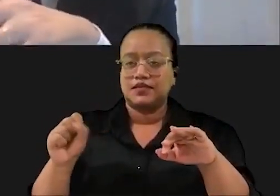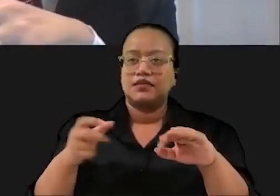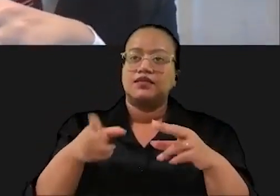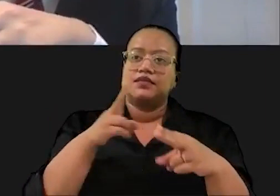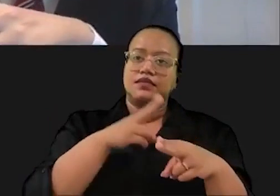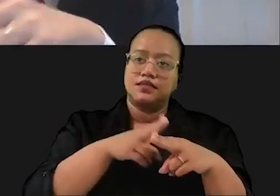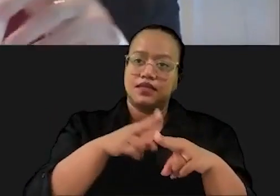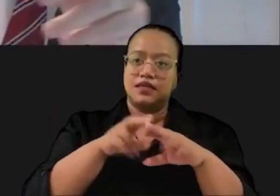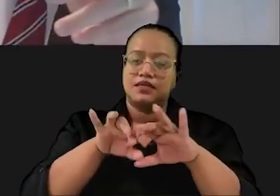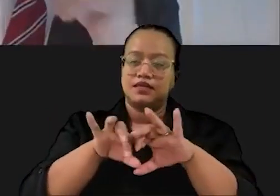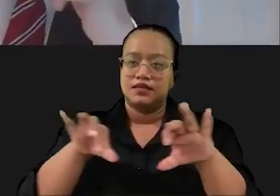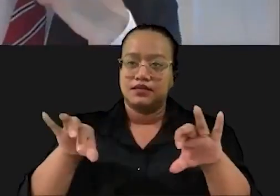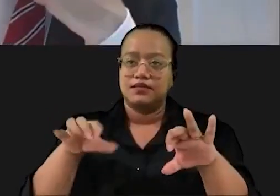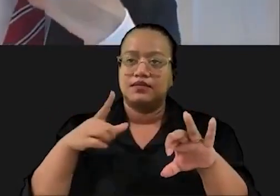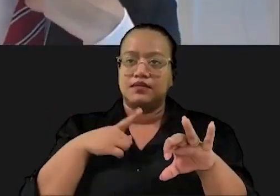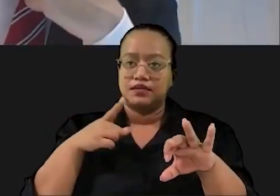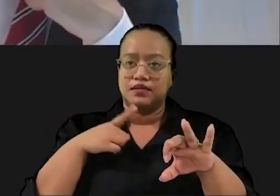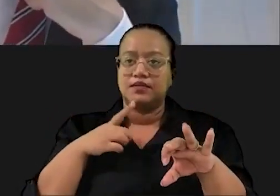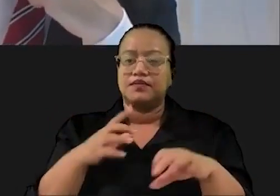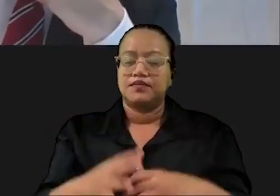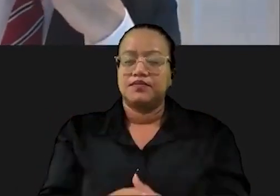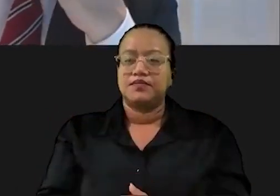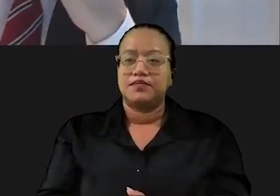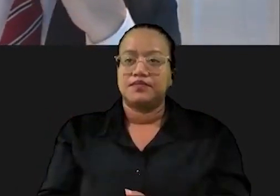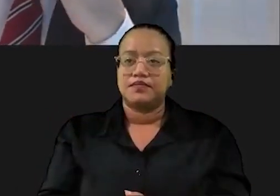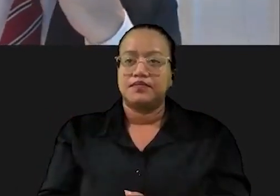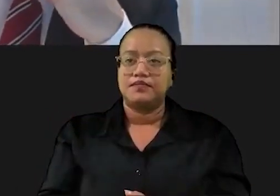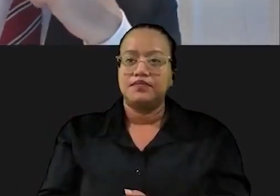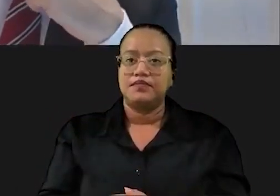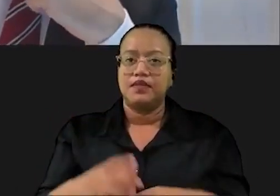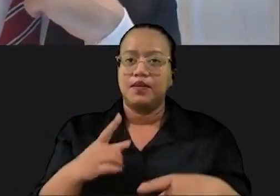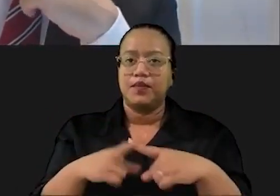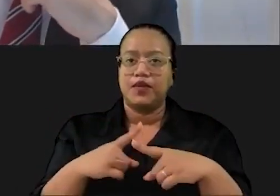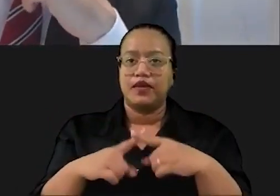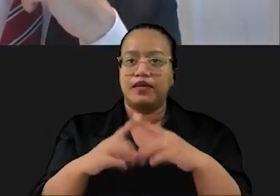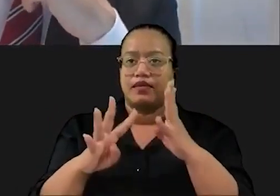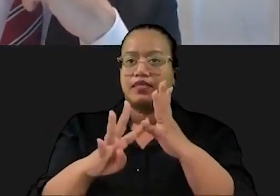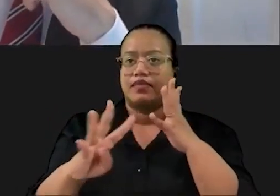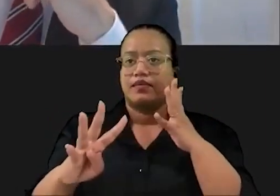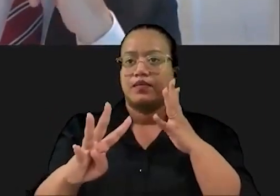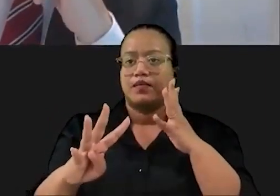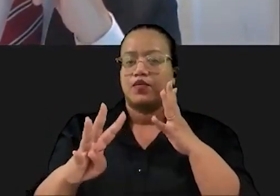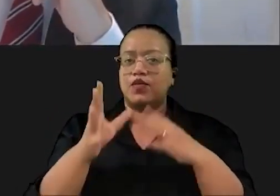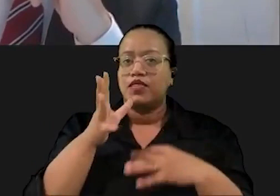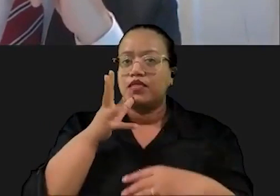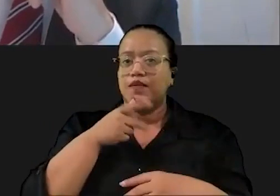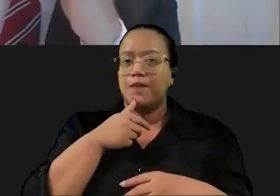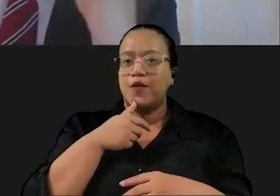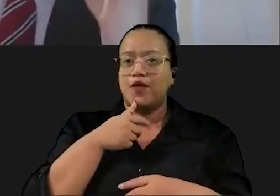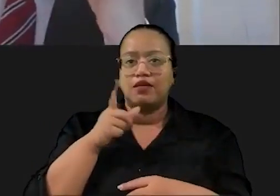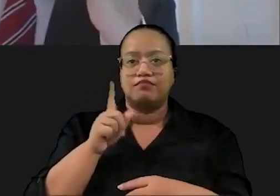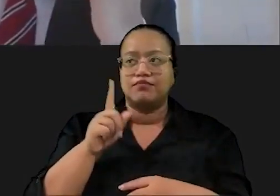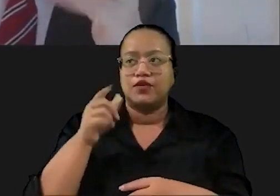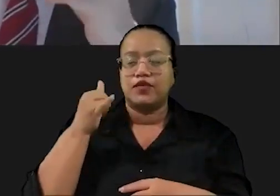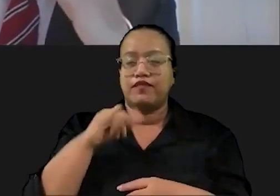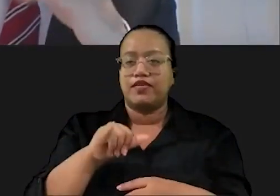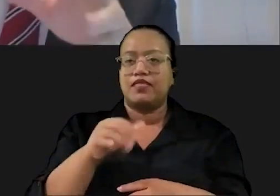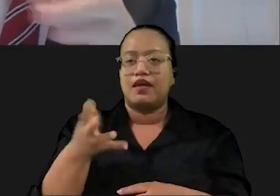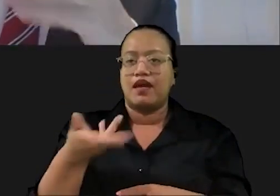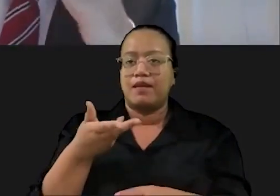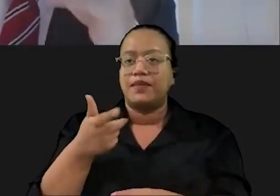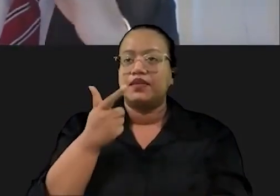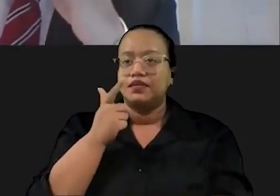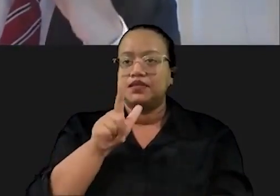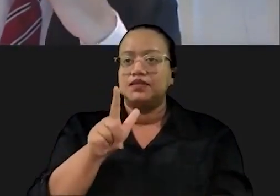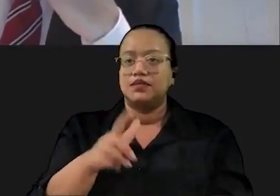né, o tempo de espera dos processos do INSS, e também teve por objetivo fomentar um método autocompositivo, cumprimento de meta